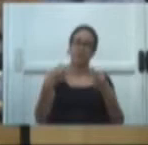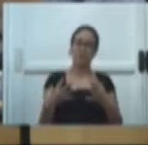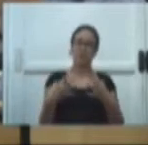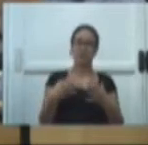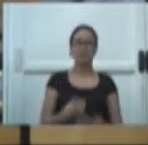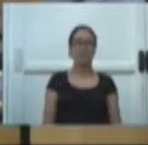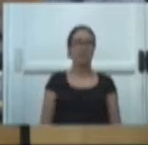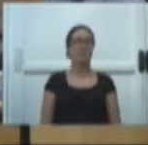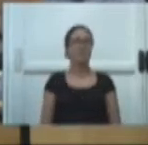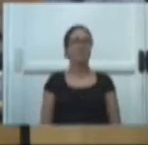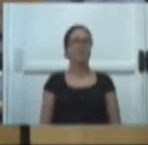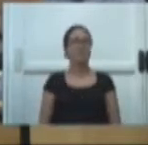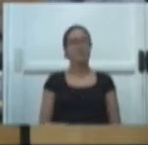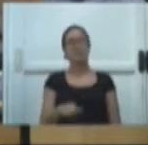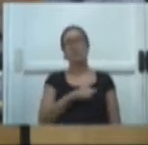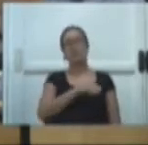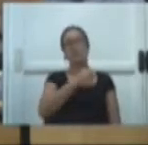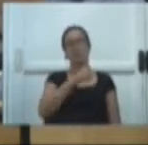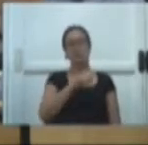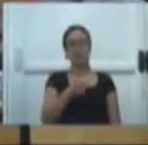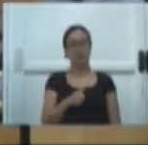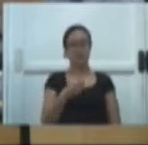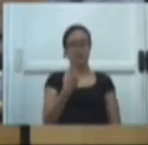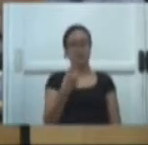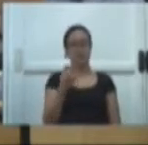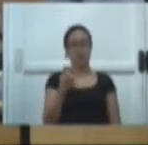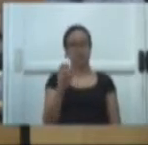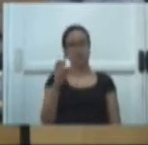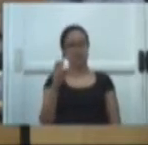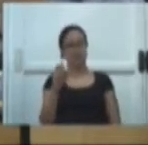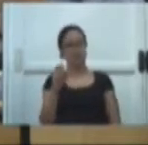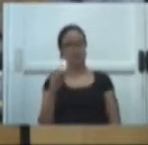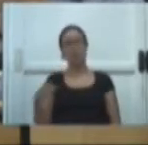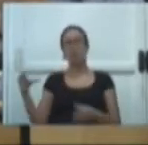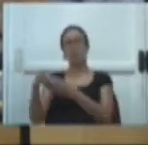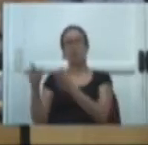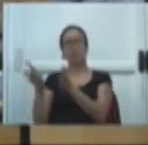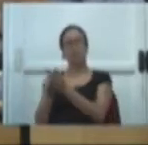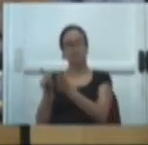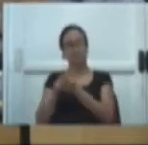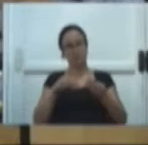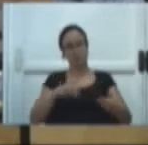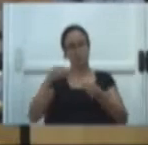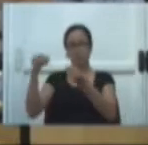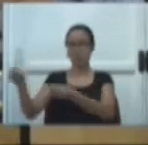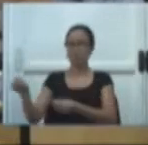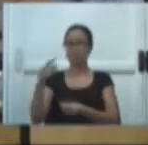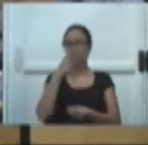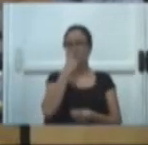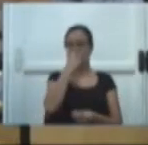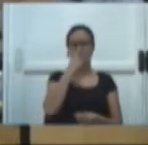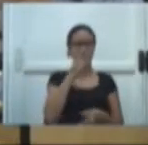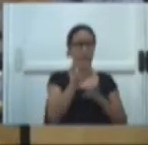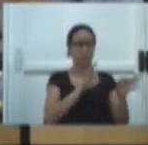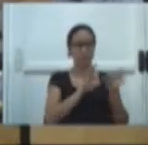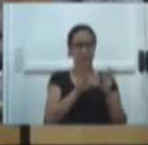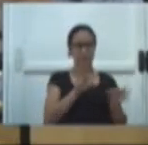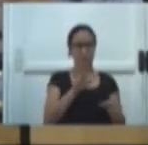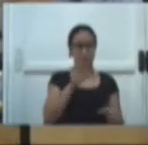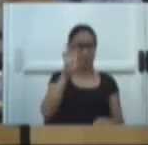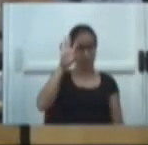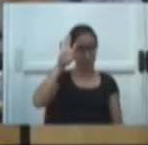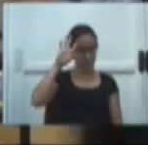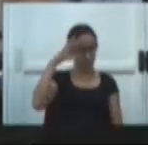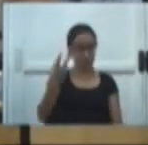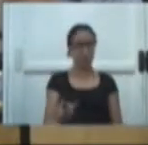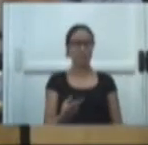Projeto de resolução 11 de 2015 também encaminha-se às comissões competentes. Projeto de resolução 12/2015,